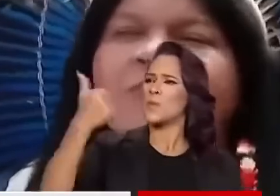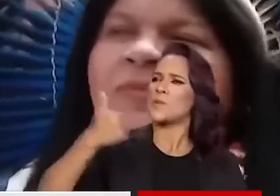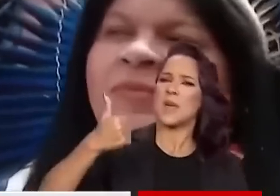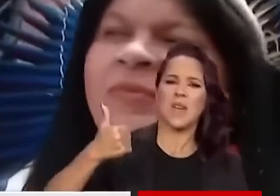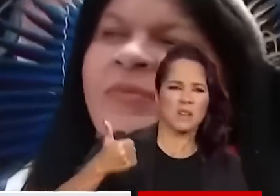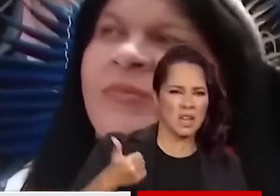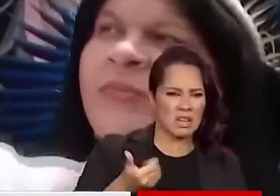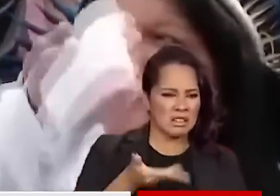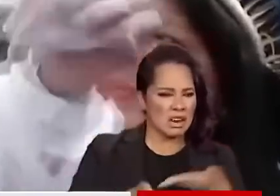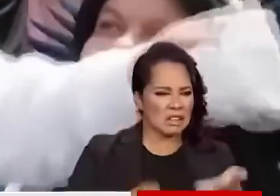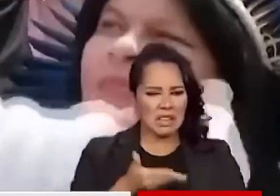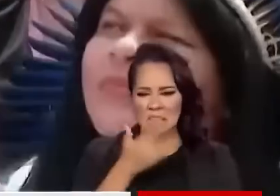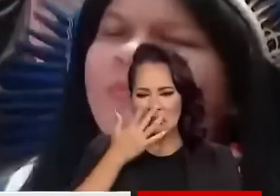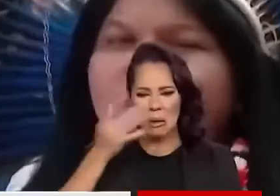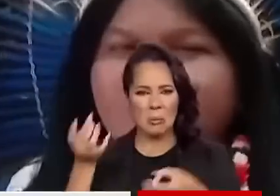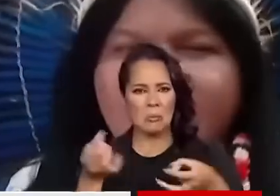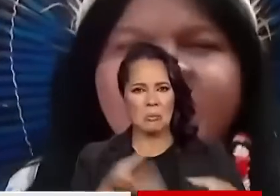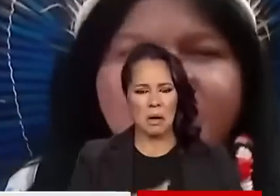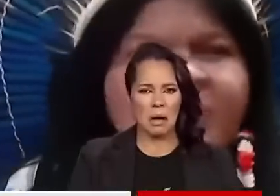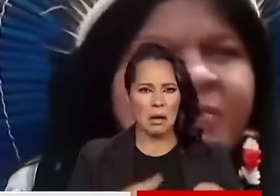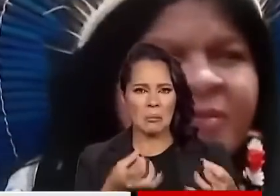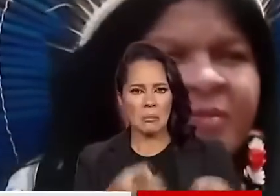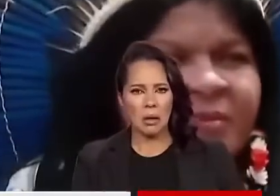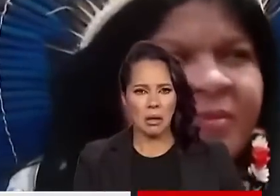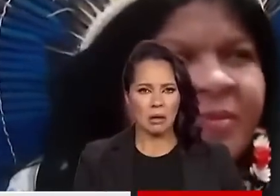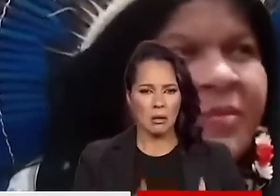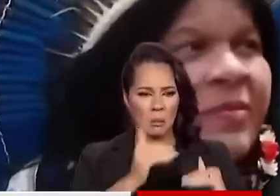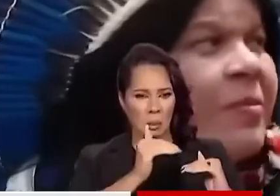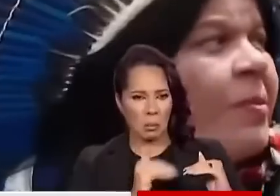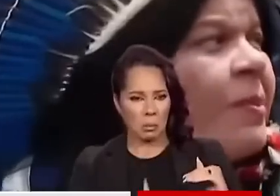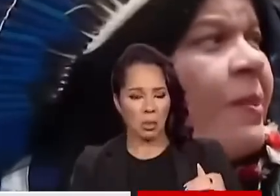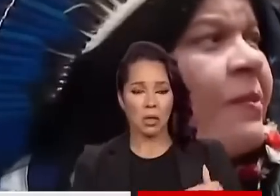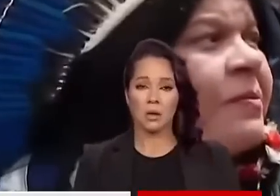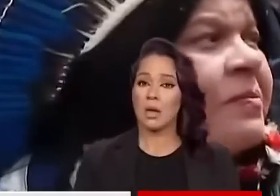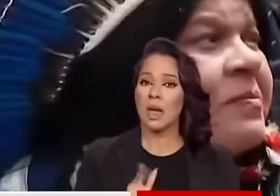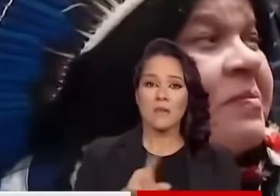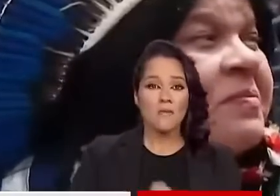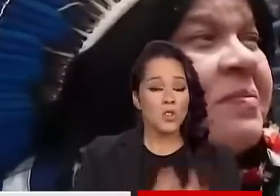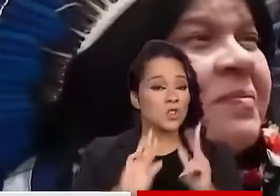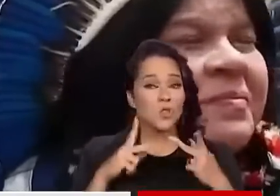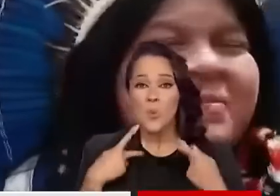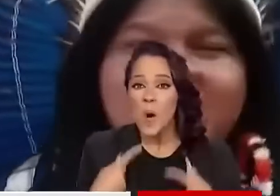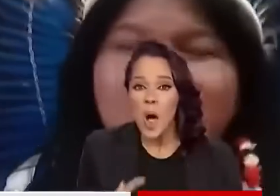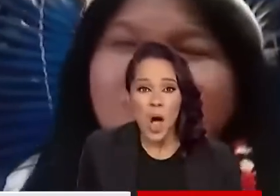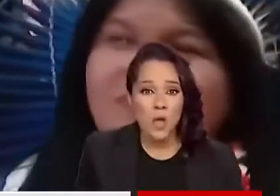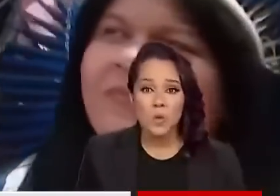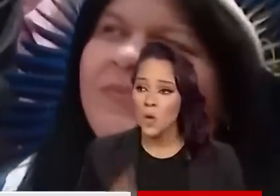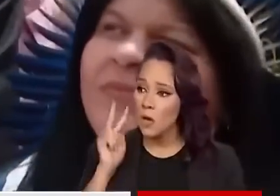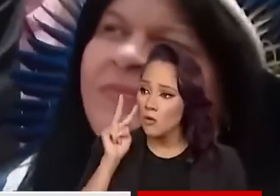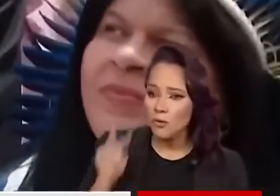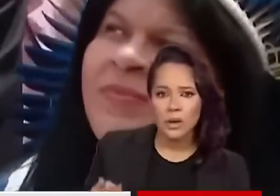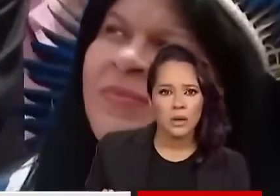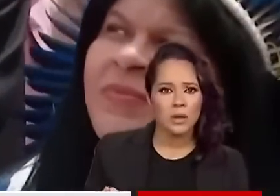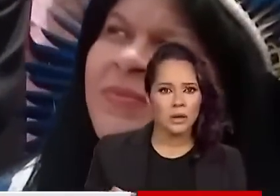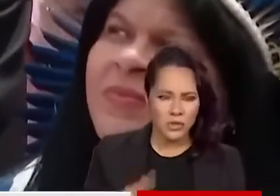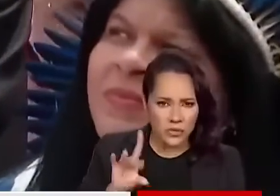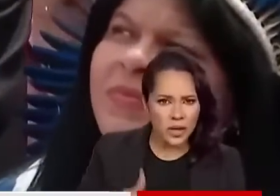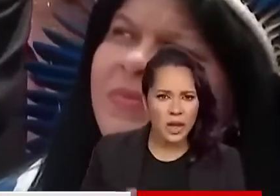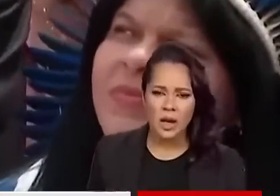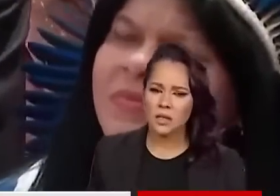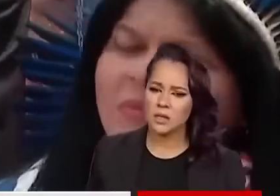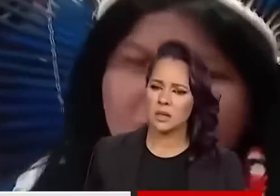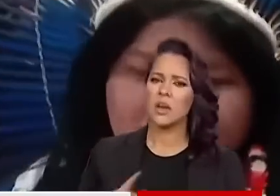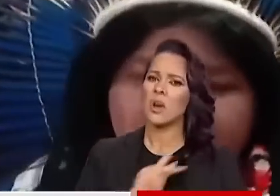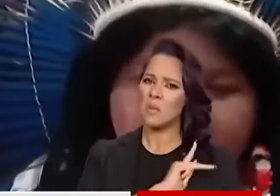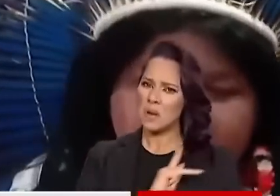ser tratados como gente de quarta classe ou de quinta classe. É desumano o que eu vi aqui. Sinceramente,